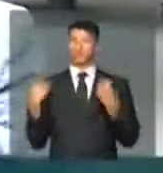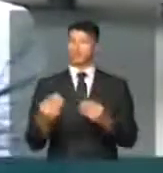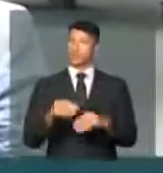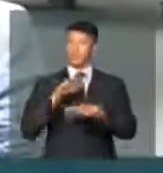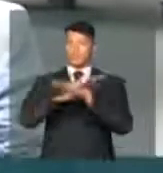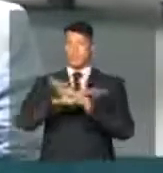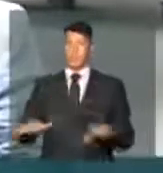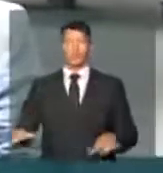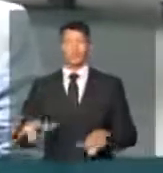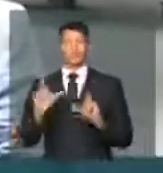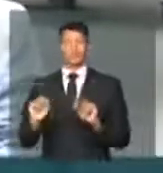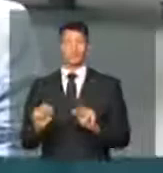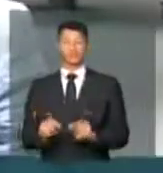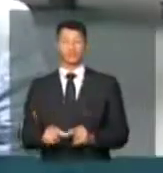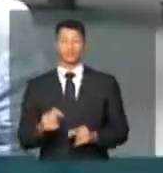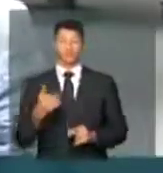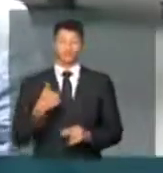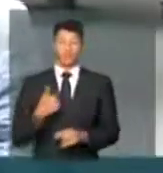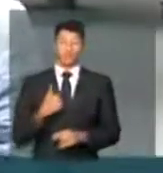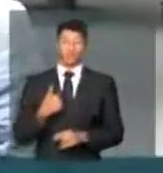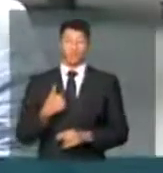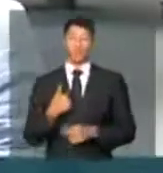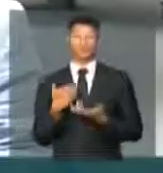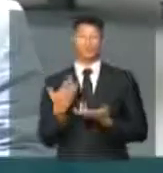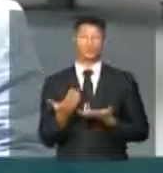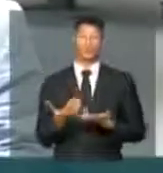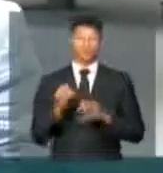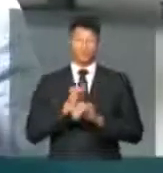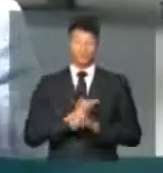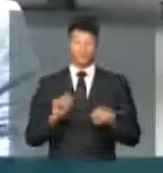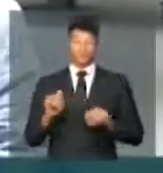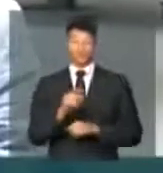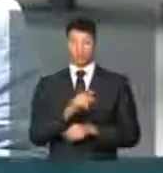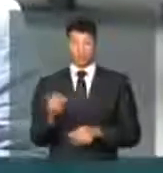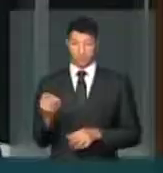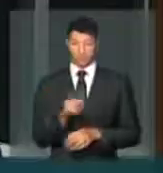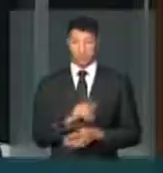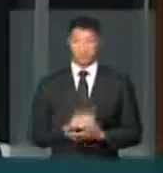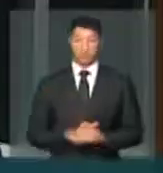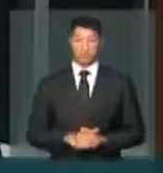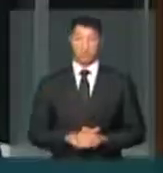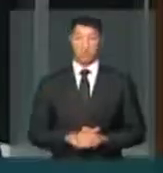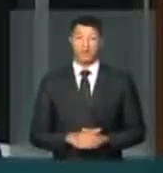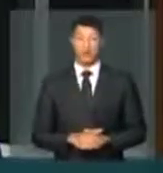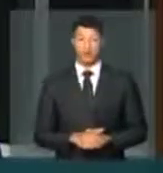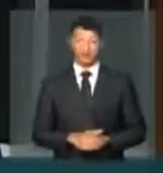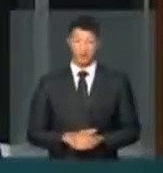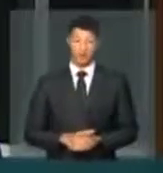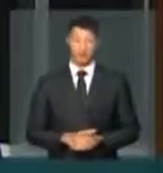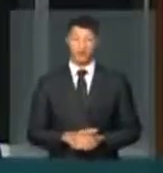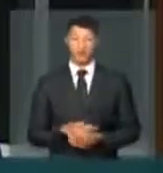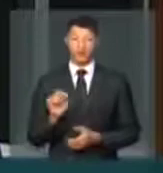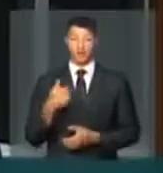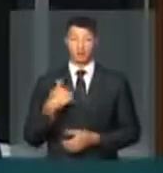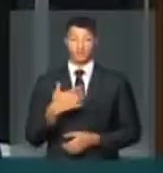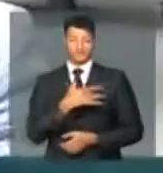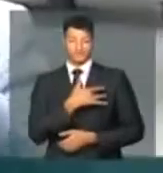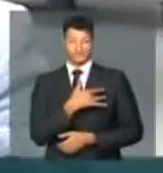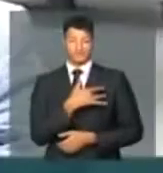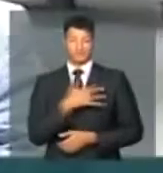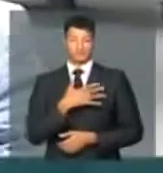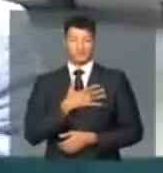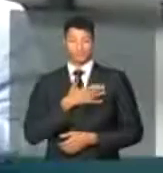basta nisso. E eu quero dizer a Vossa Excelência que estarei